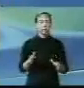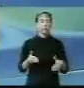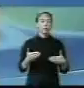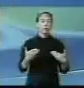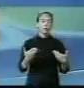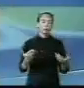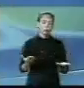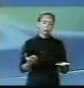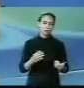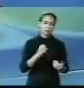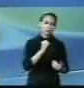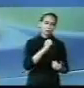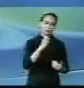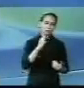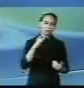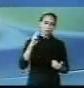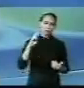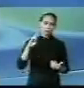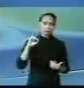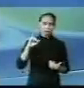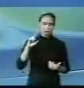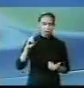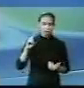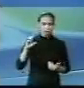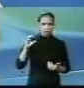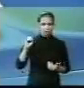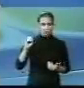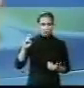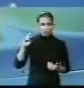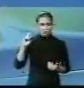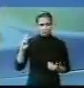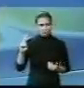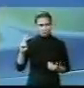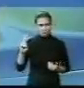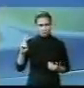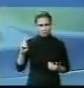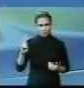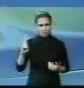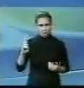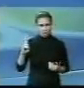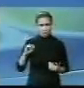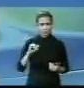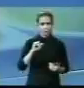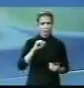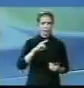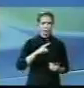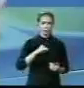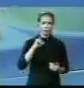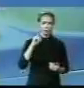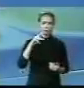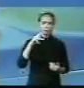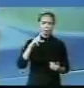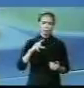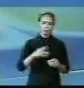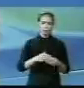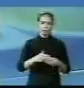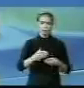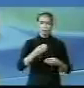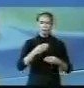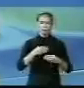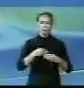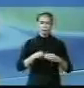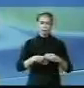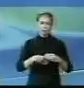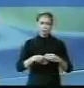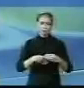servidor de proxy, ele geralmente tem um IP interno da sua rede, né, um IP inválido, e